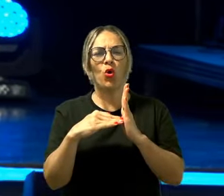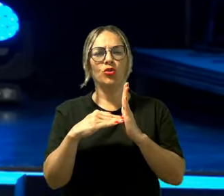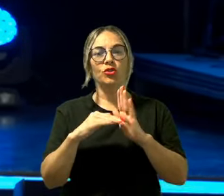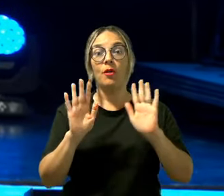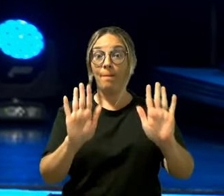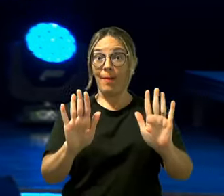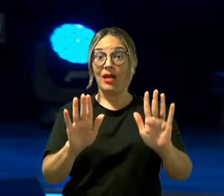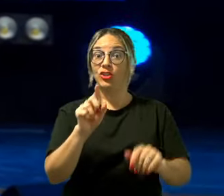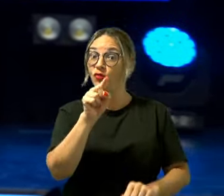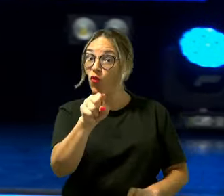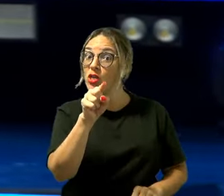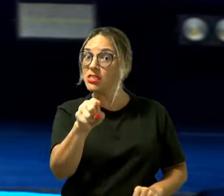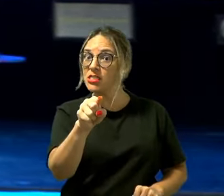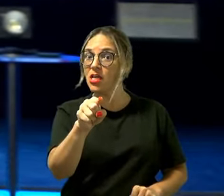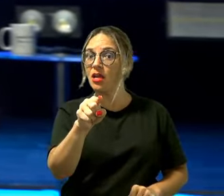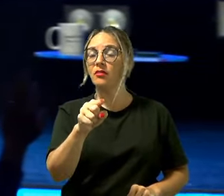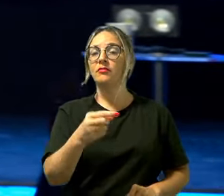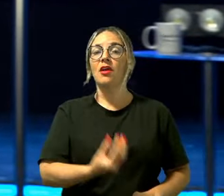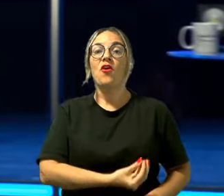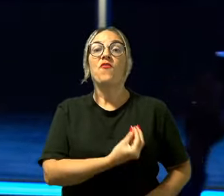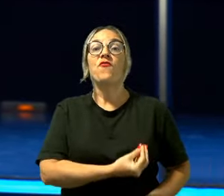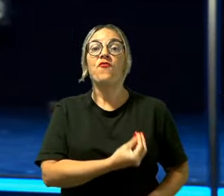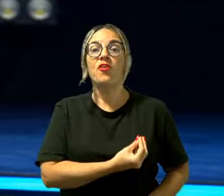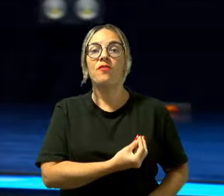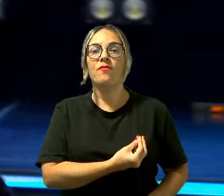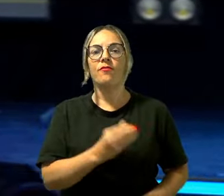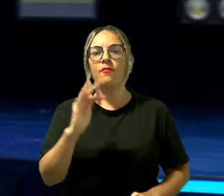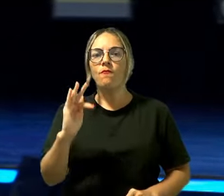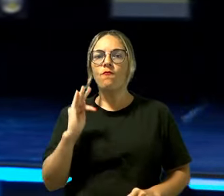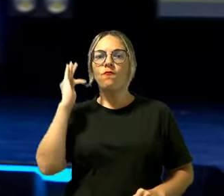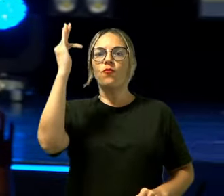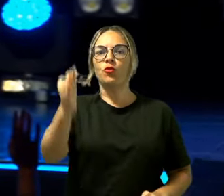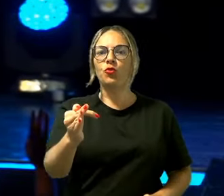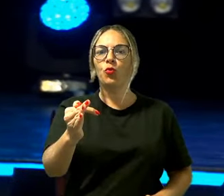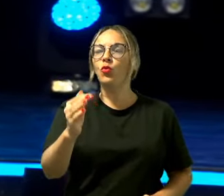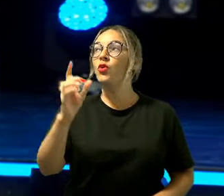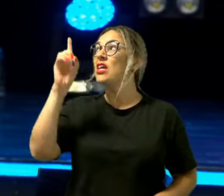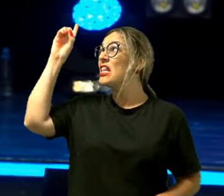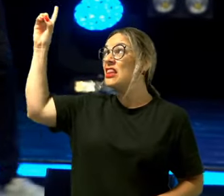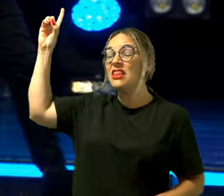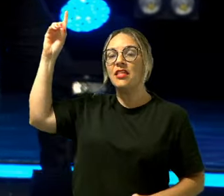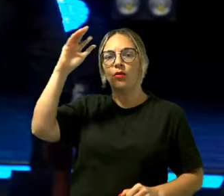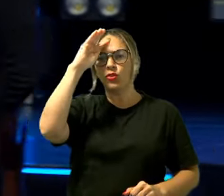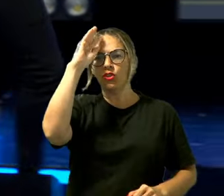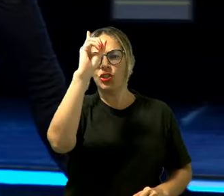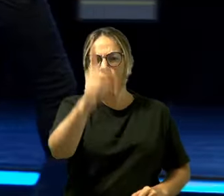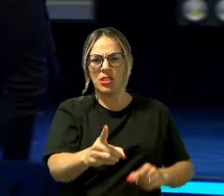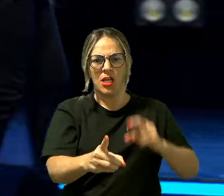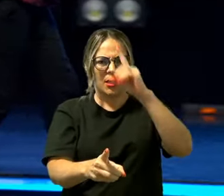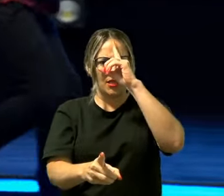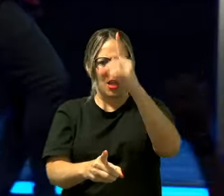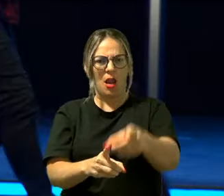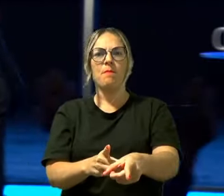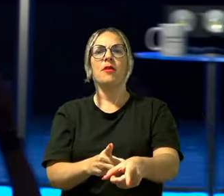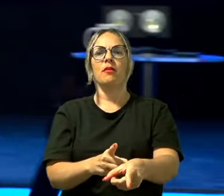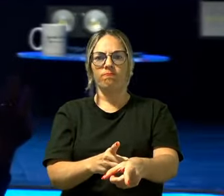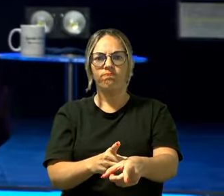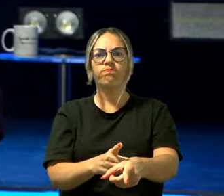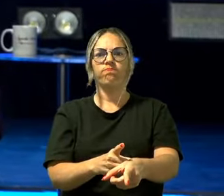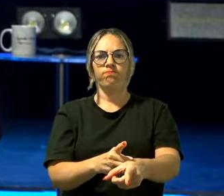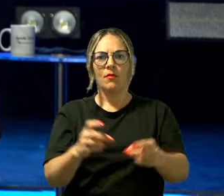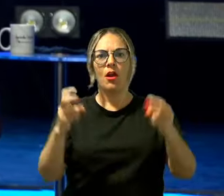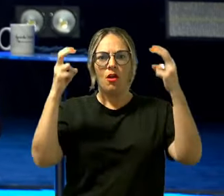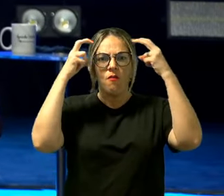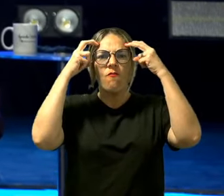o próprio Deus, é o próprio Deus, é o próprio Deus. Não é faraó, não é faraó,